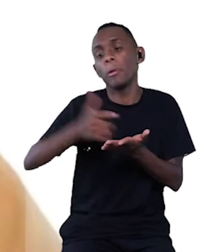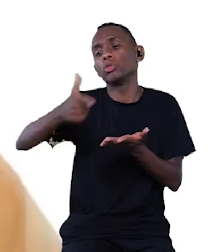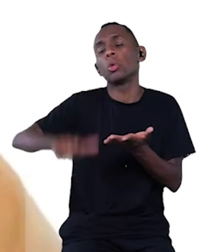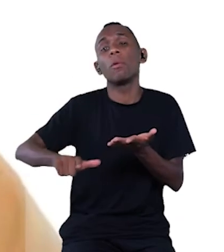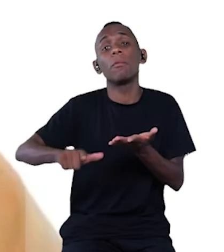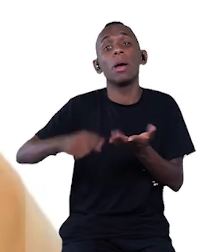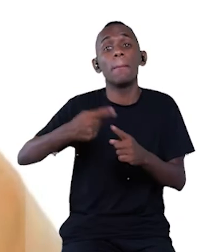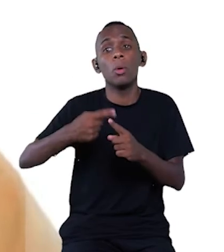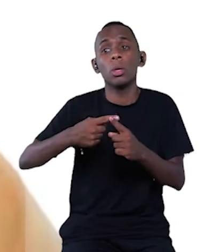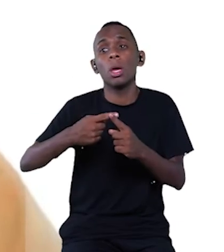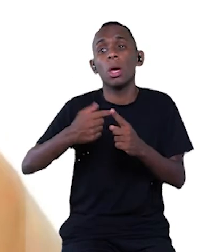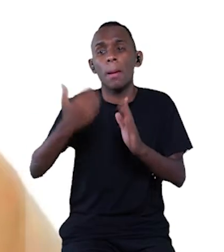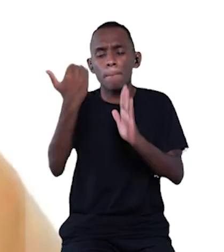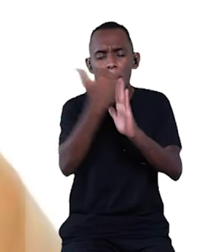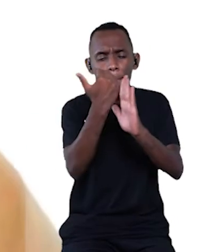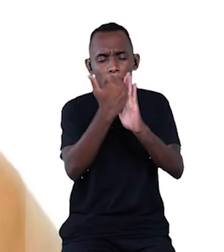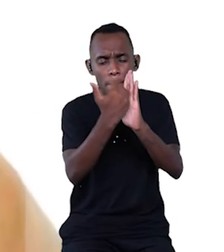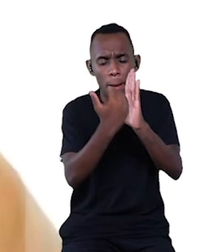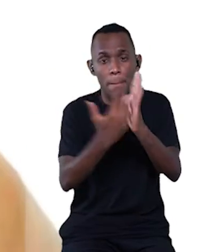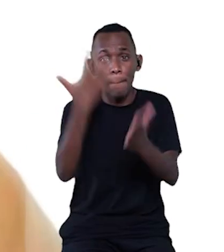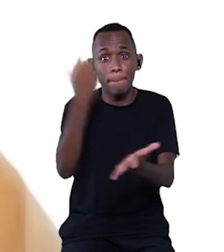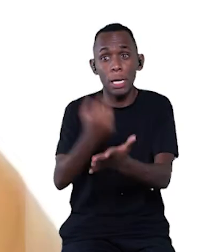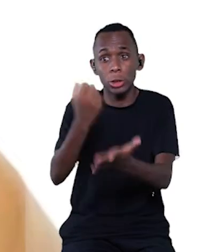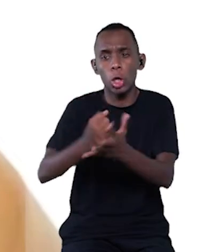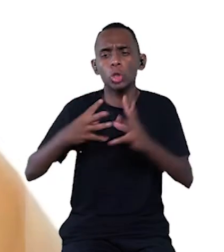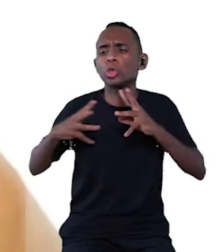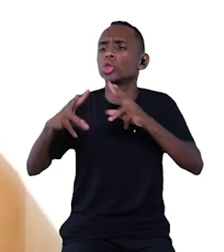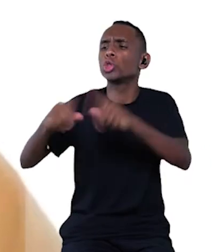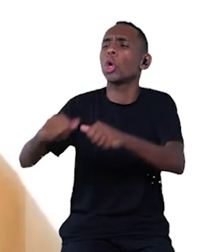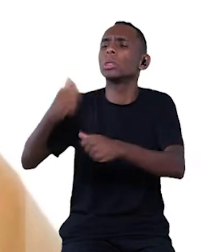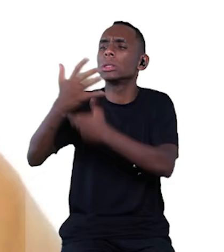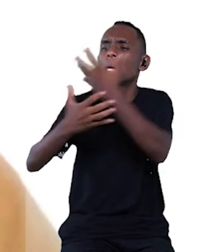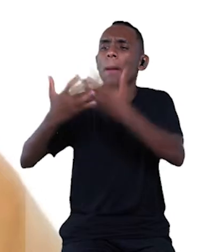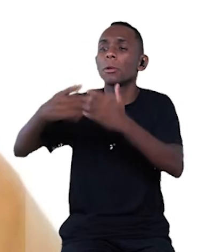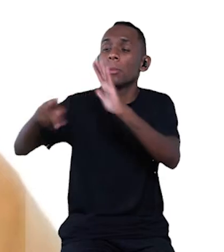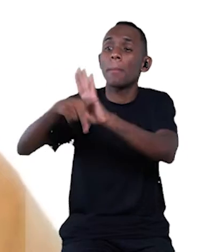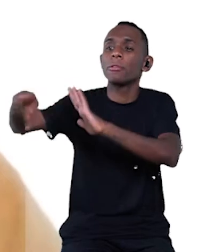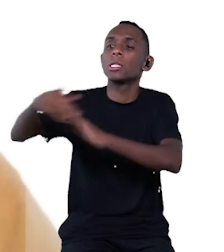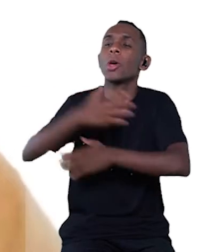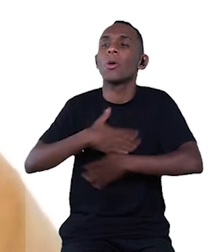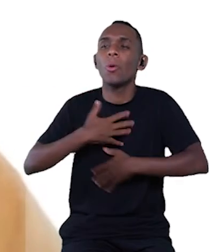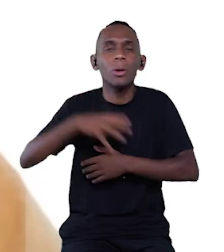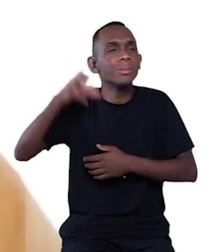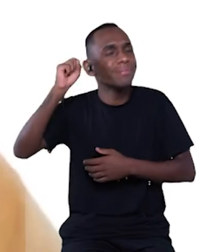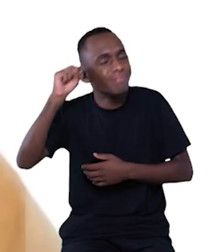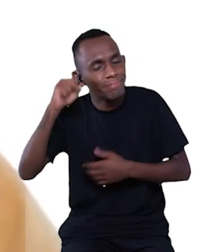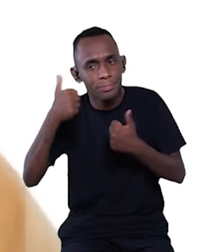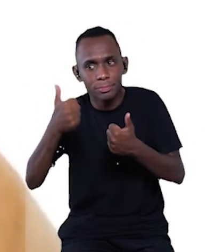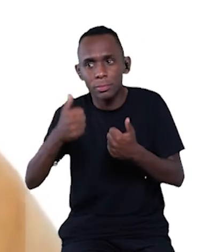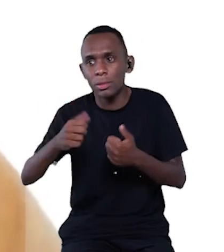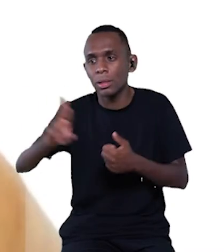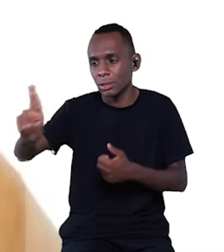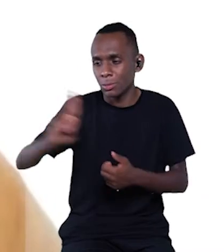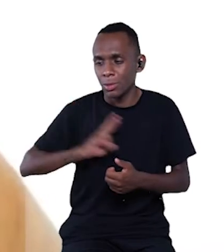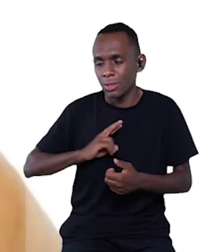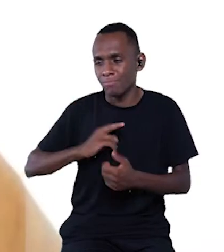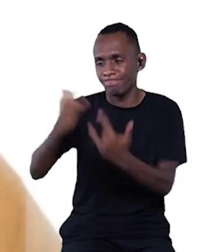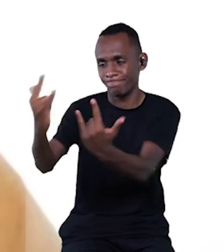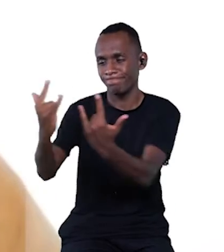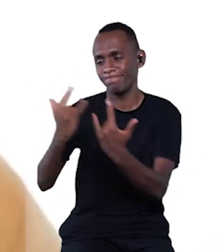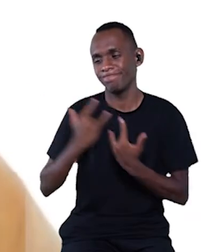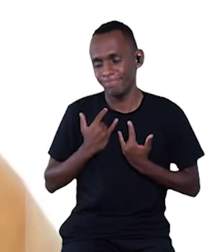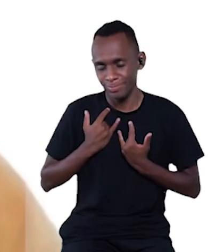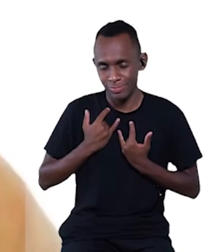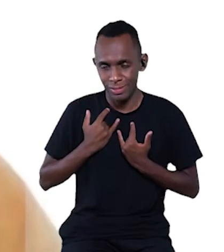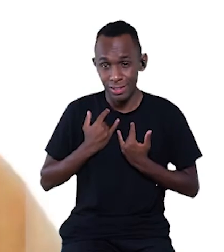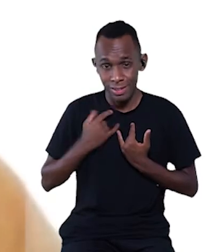a escrever. É que vou gravar todas as músicas num CD para a senhora escutar. A mãe não demorou nada e respondeu, te amo,